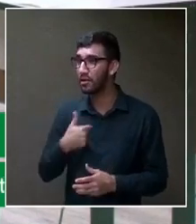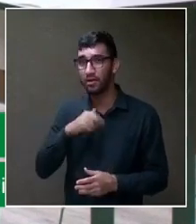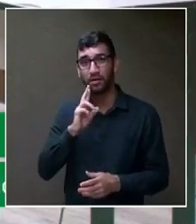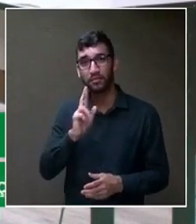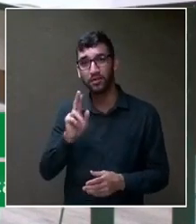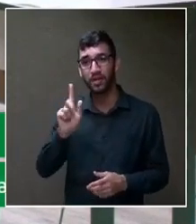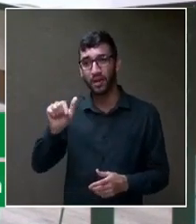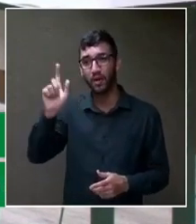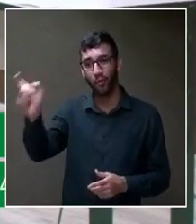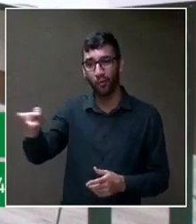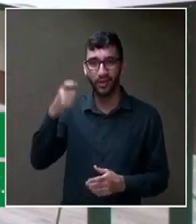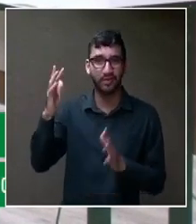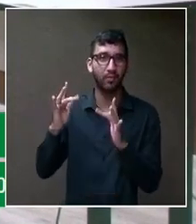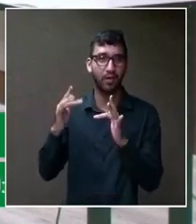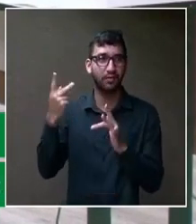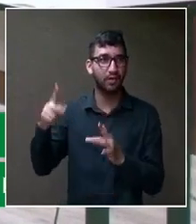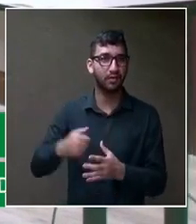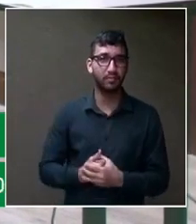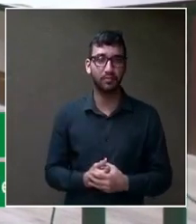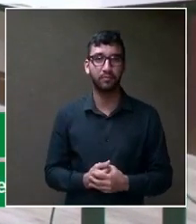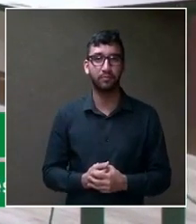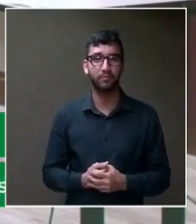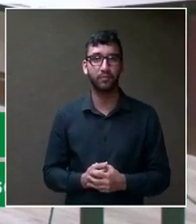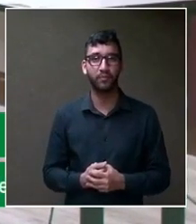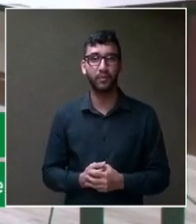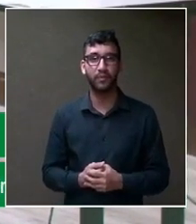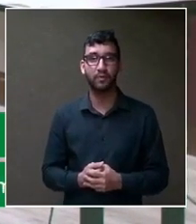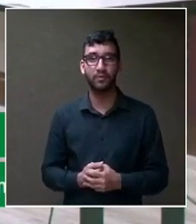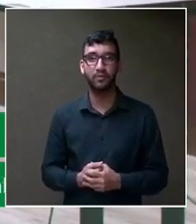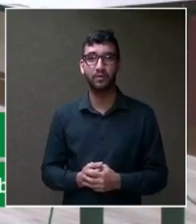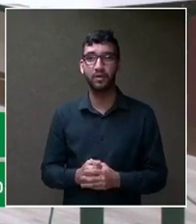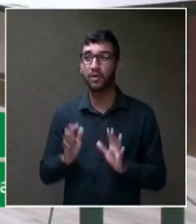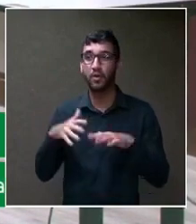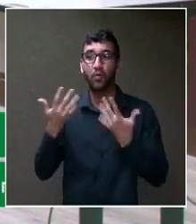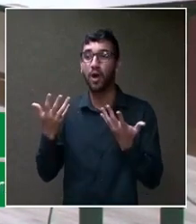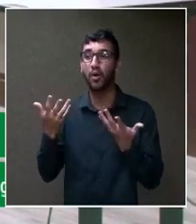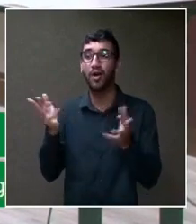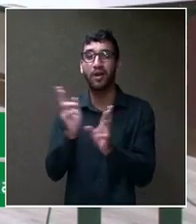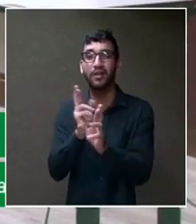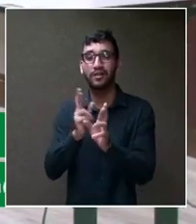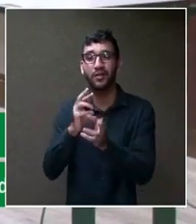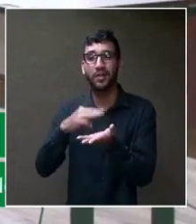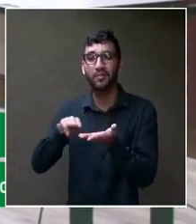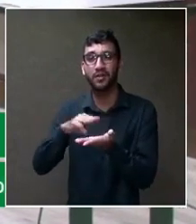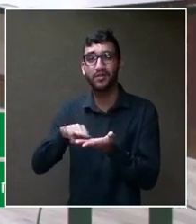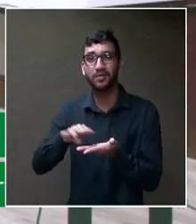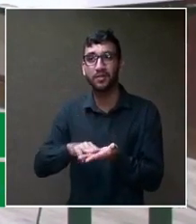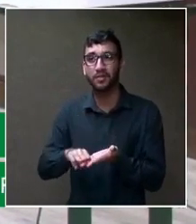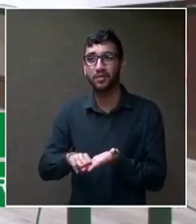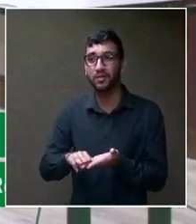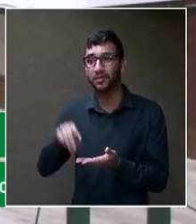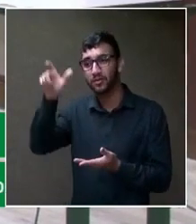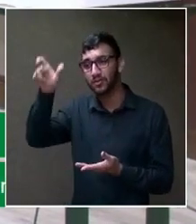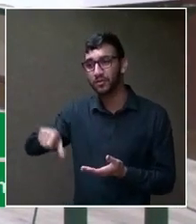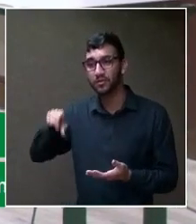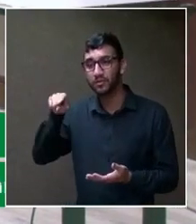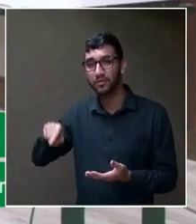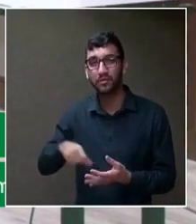senhor, é um ex-namorado que ela teve. E qual o envolvimento no curso da mensagem que o Rafael tem com a